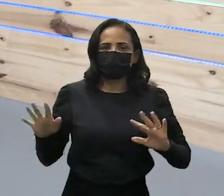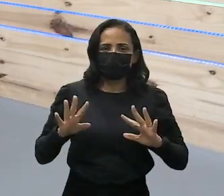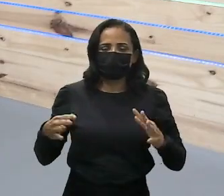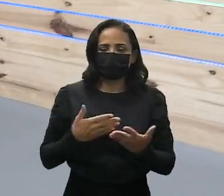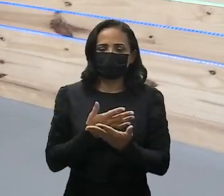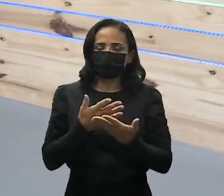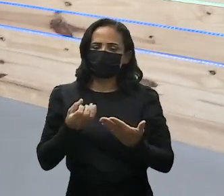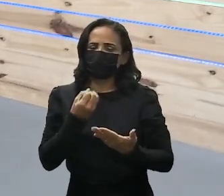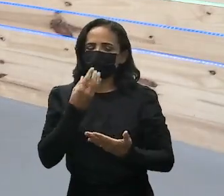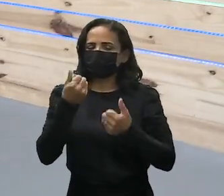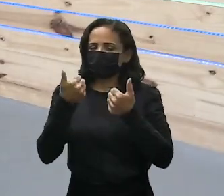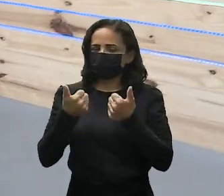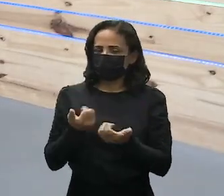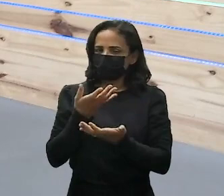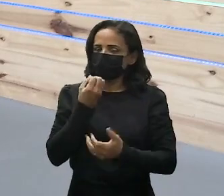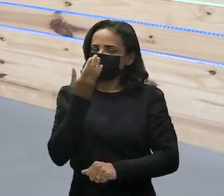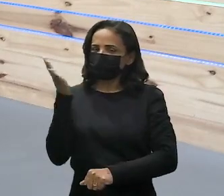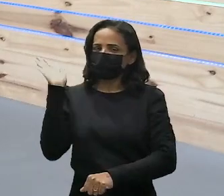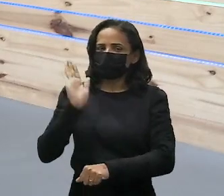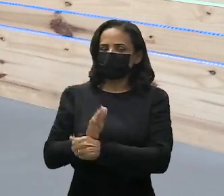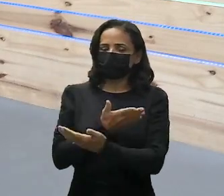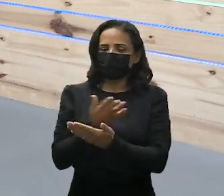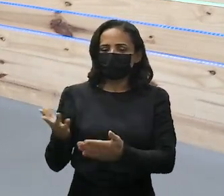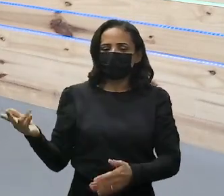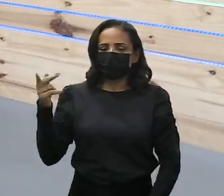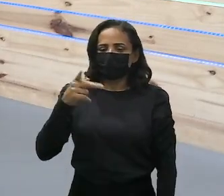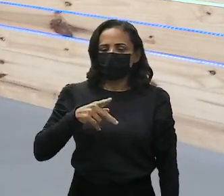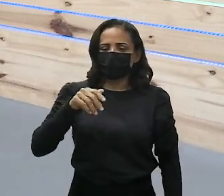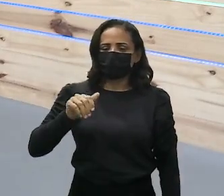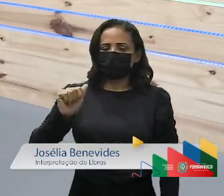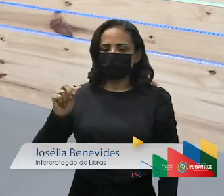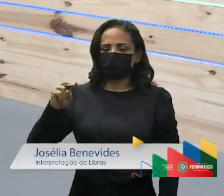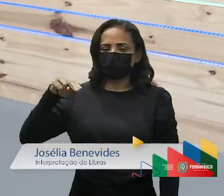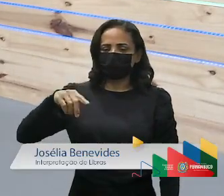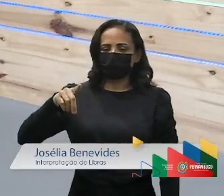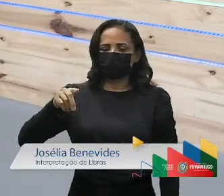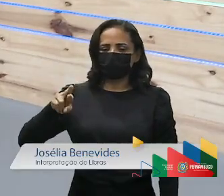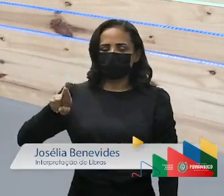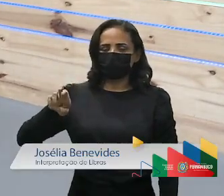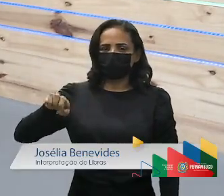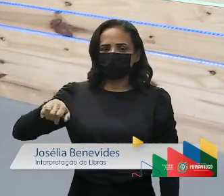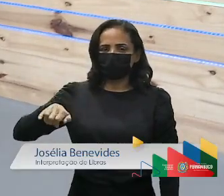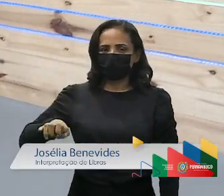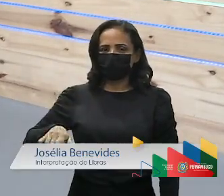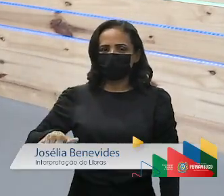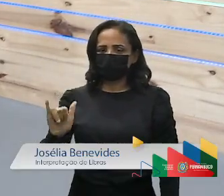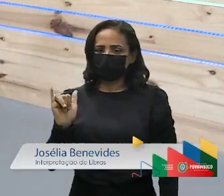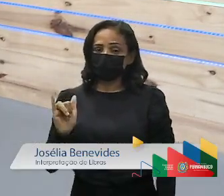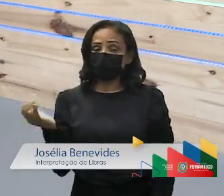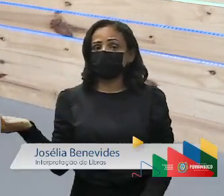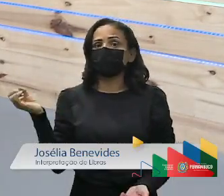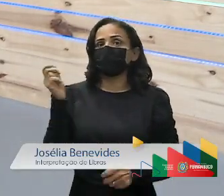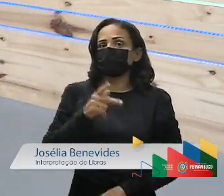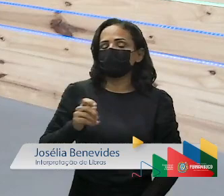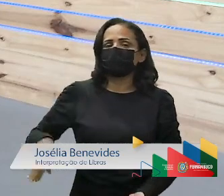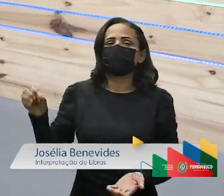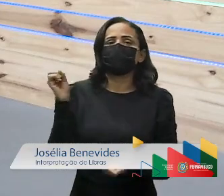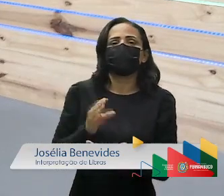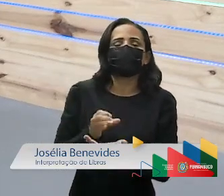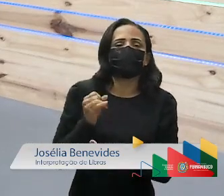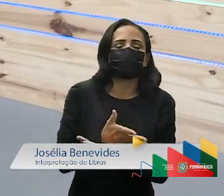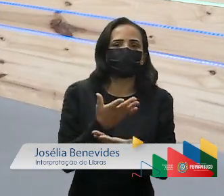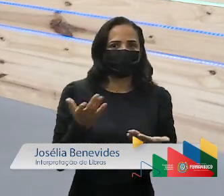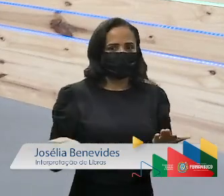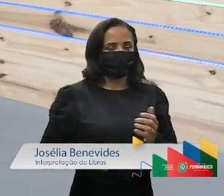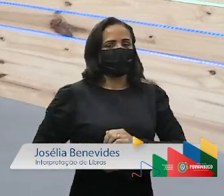Fala, pessoas! E aí, tudo certo? Boa tarde. Aqui quem tá falando é o professor Andrei, professor de Biologia do EducaPE. E ó, estamos chegando agora no final